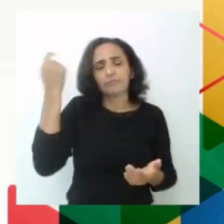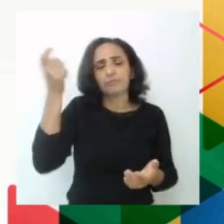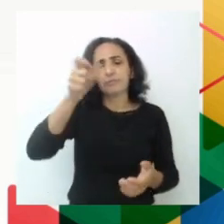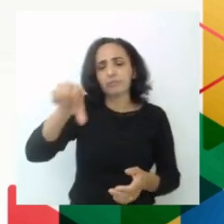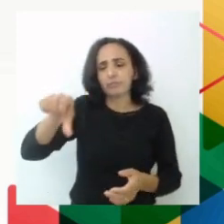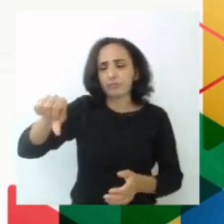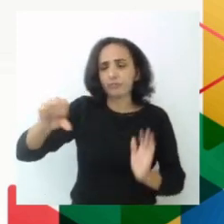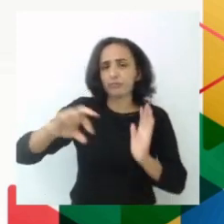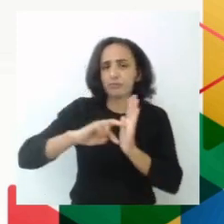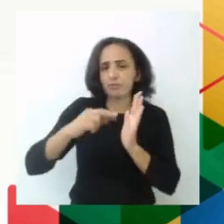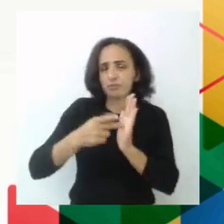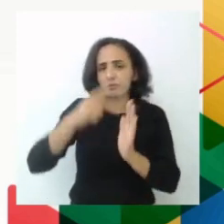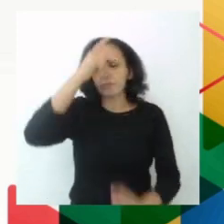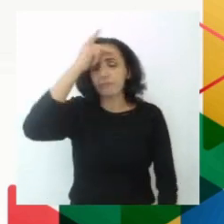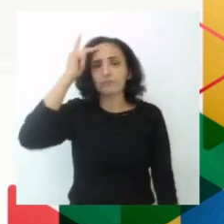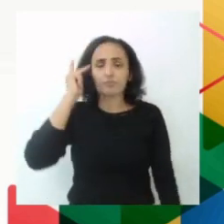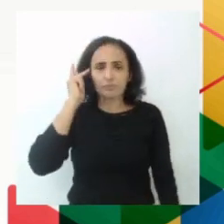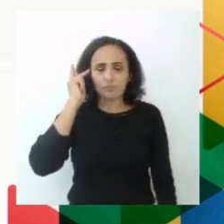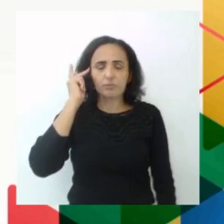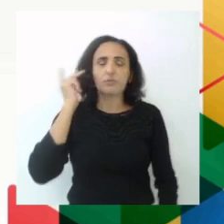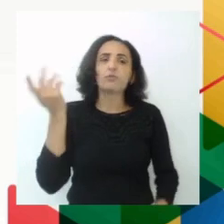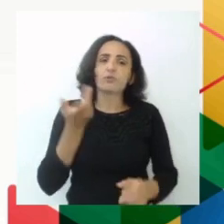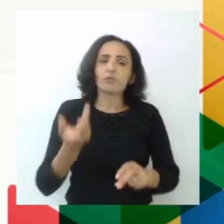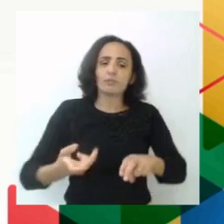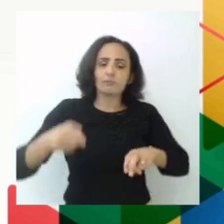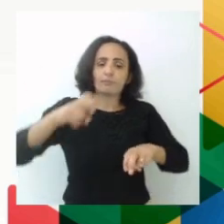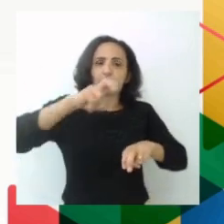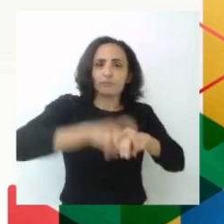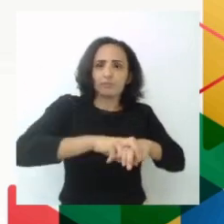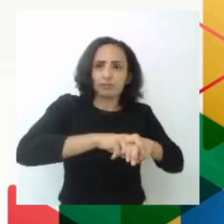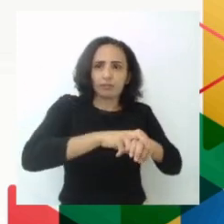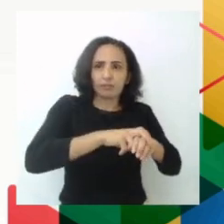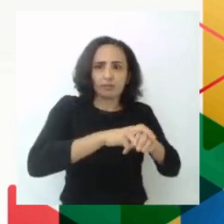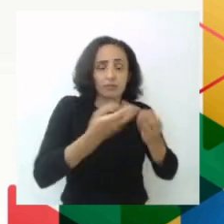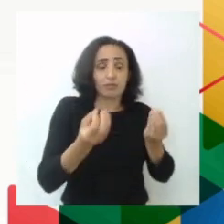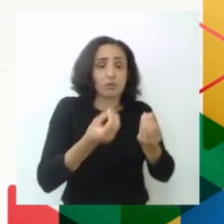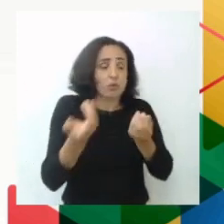essas pessoas estão querendo ocupar um lugar aqui na fila.